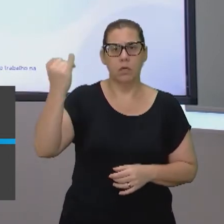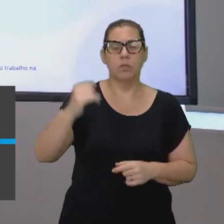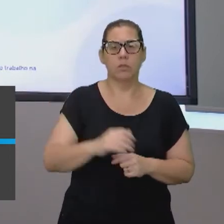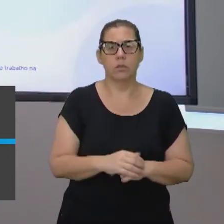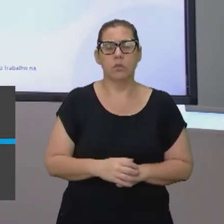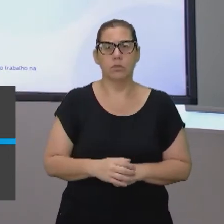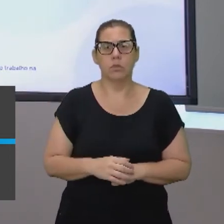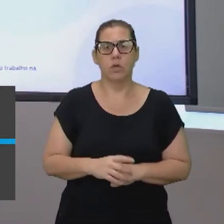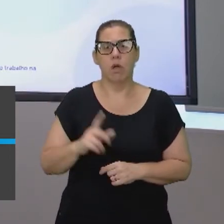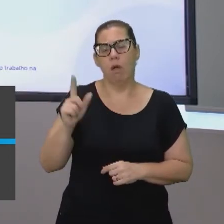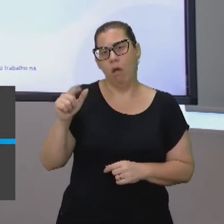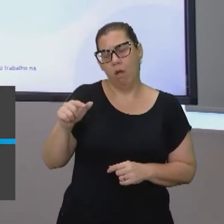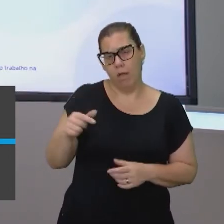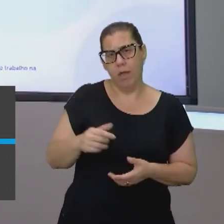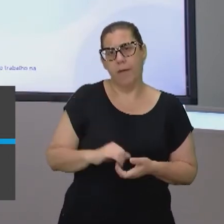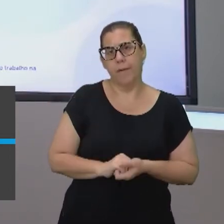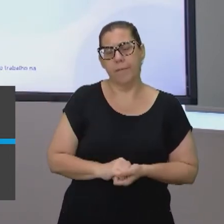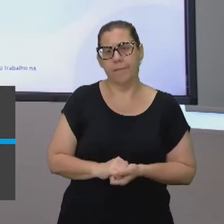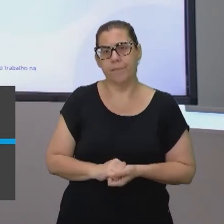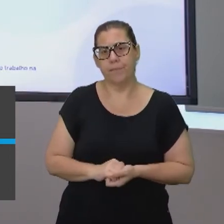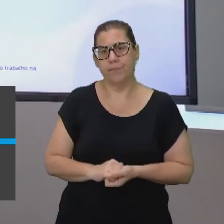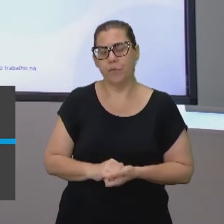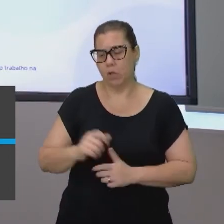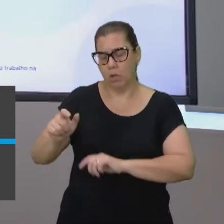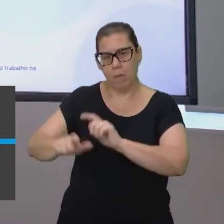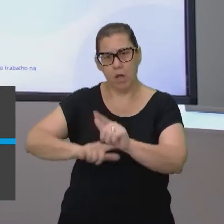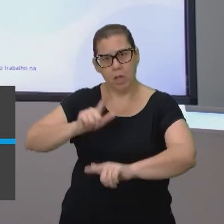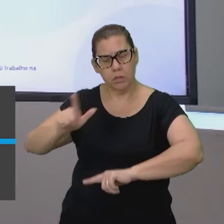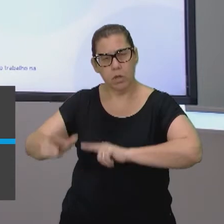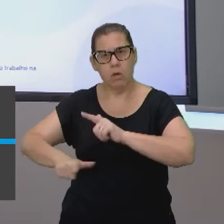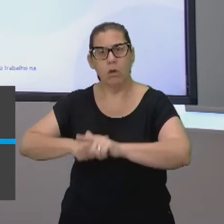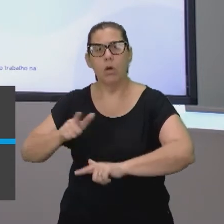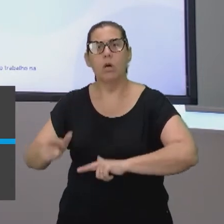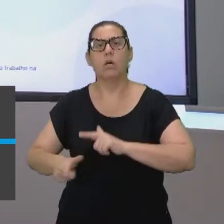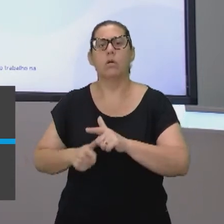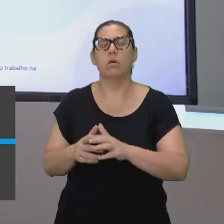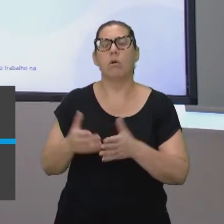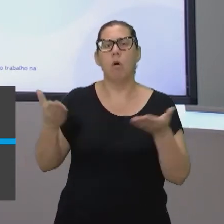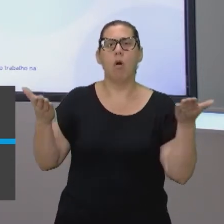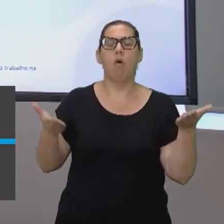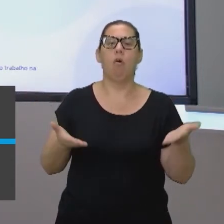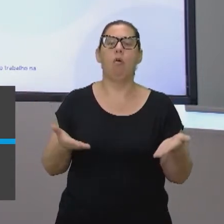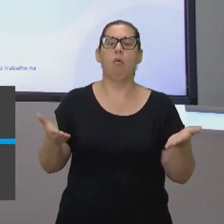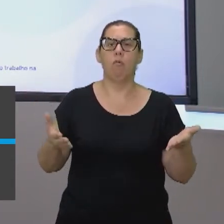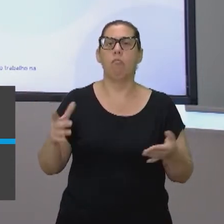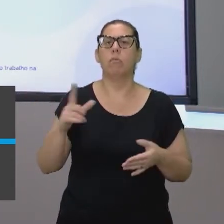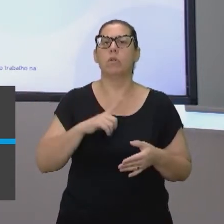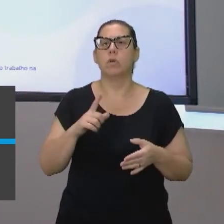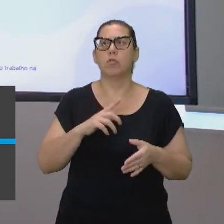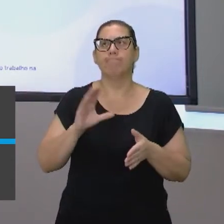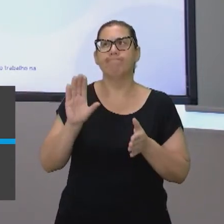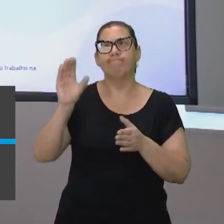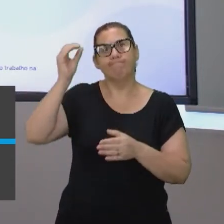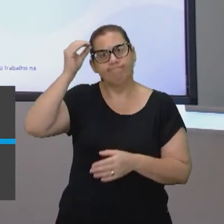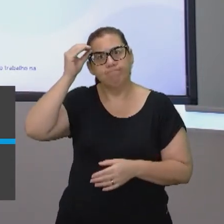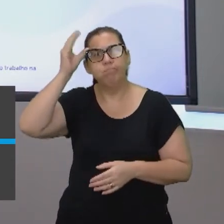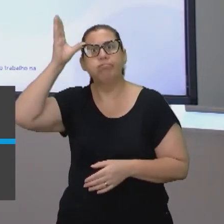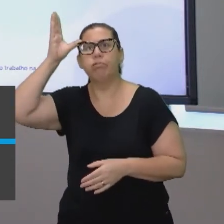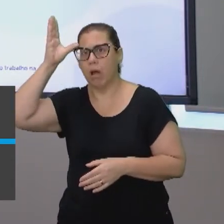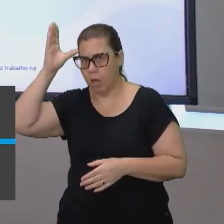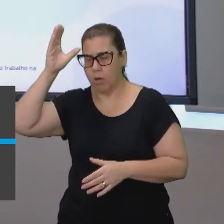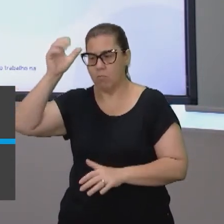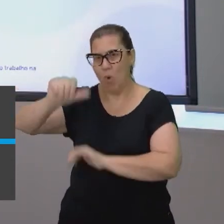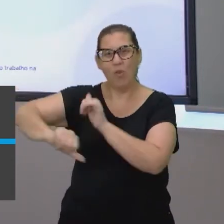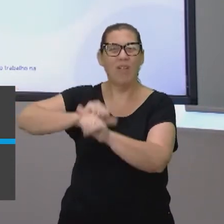justamente o fato de que os trabalhadores, hoje eles têm um conceito ampliado de trabalho. Não é